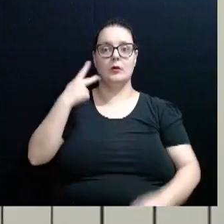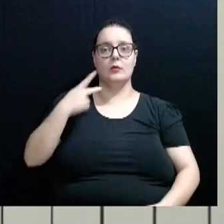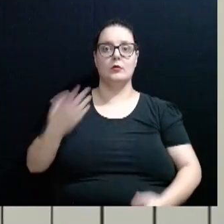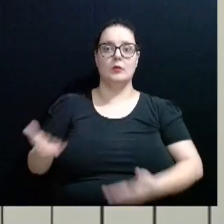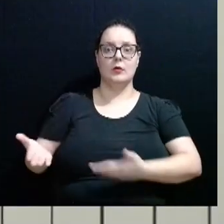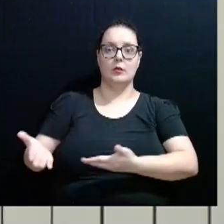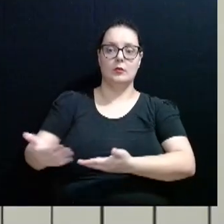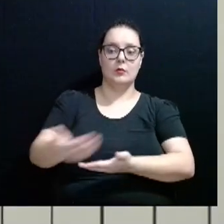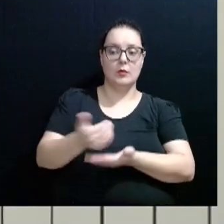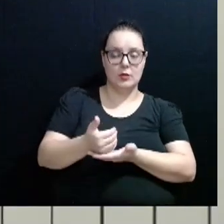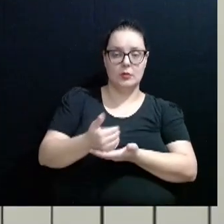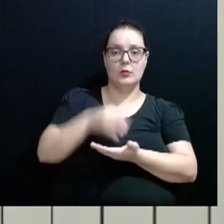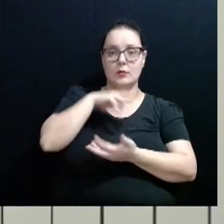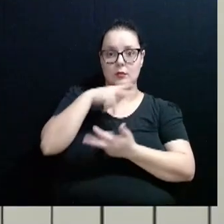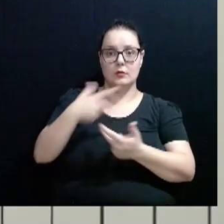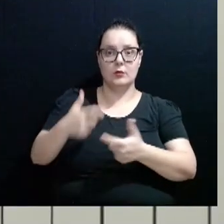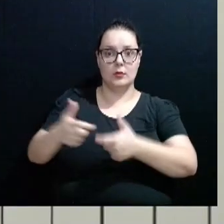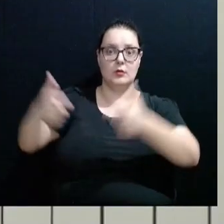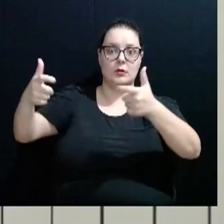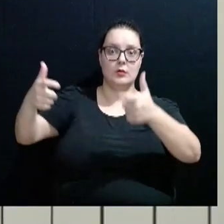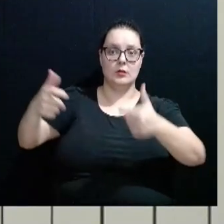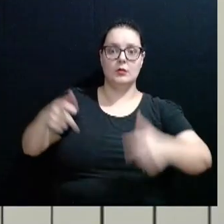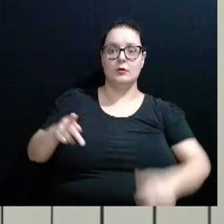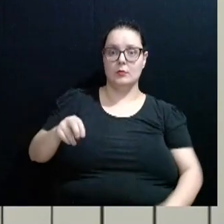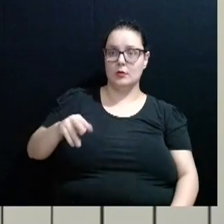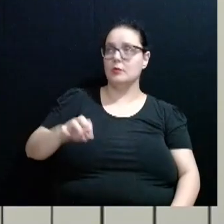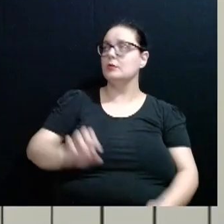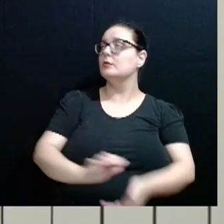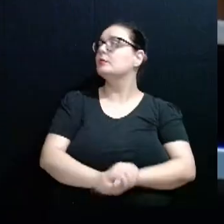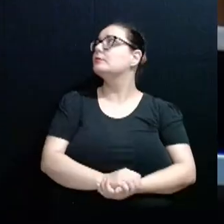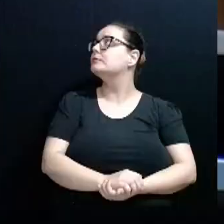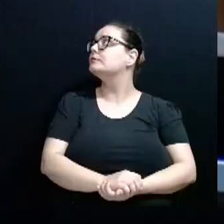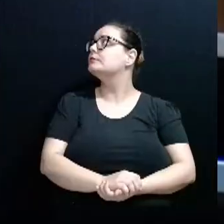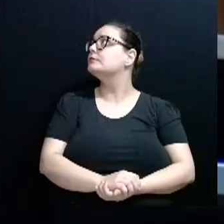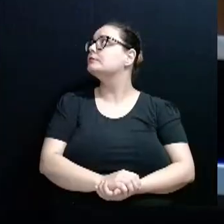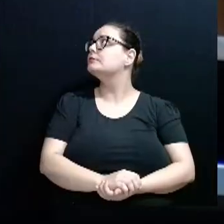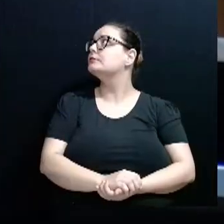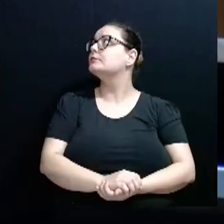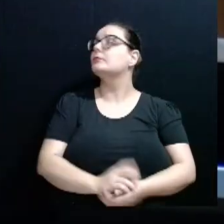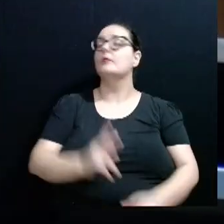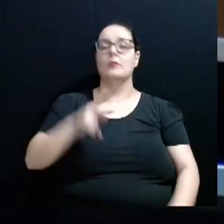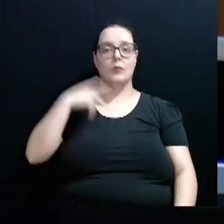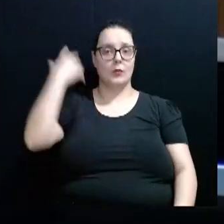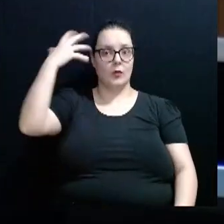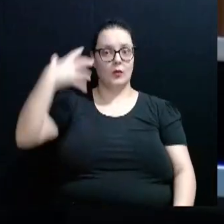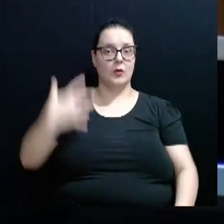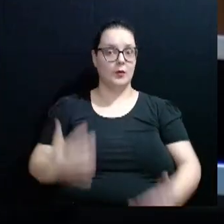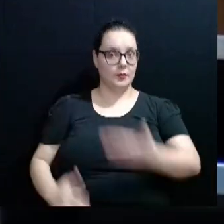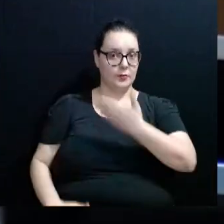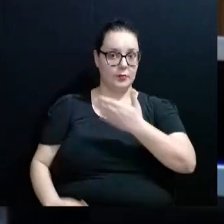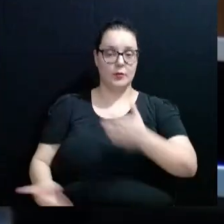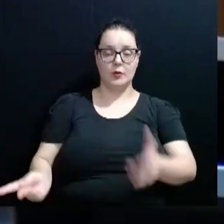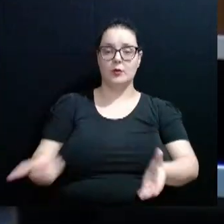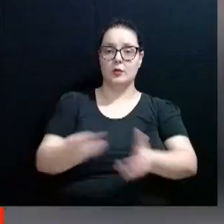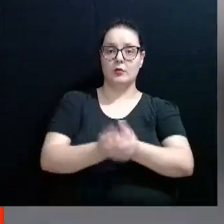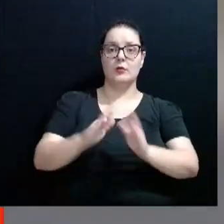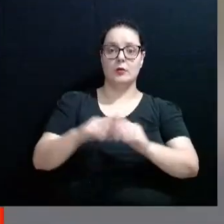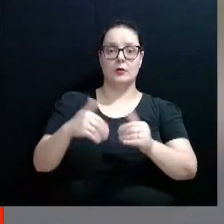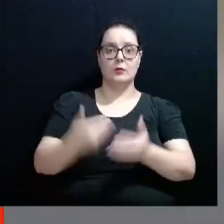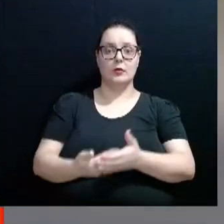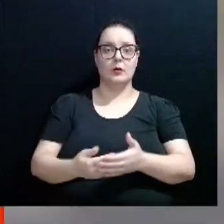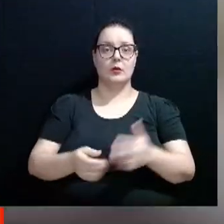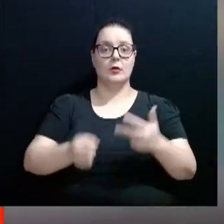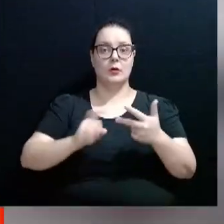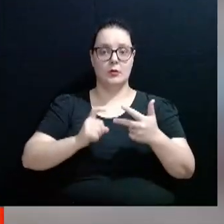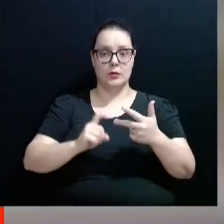de grande porte em Campinas. A vereadora Guida Calisto protocolou um requerimento ao Executivo